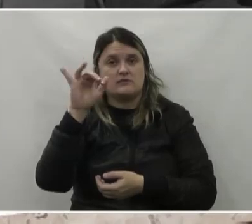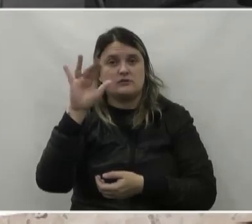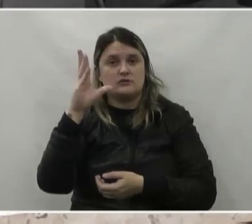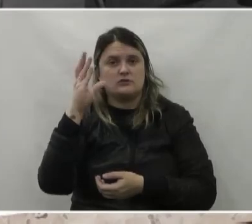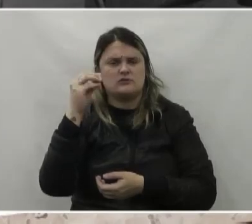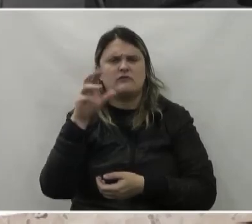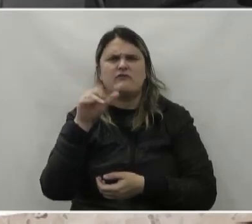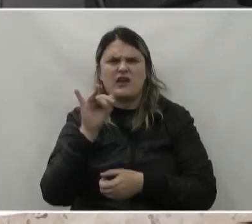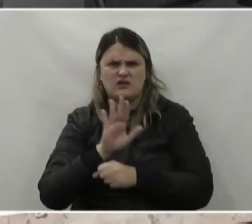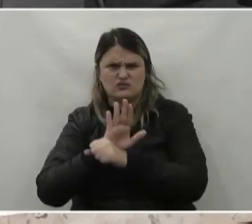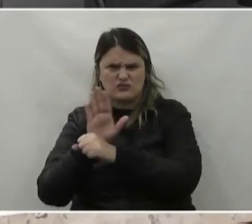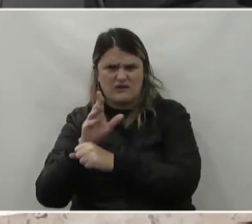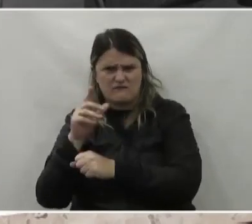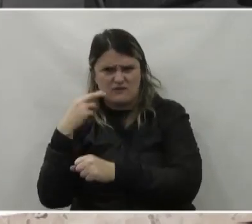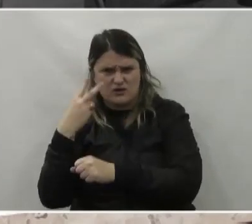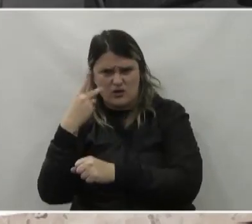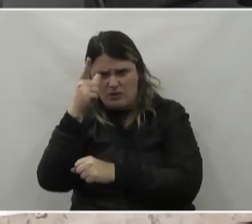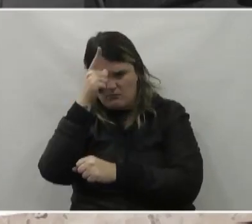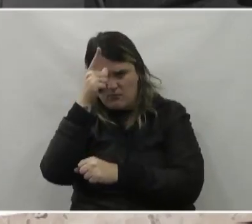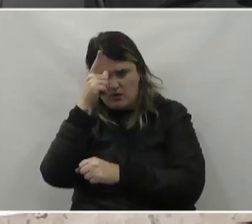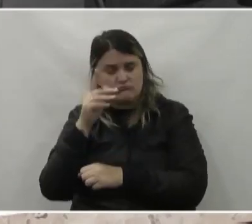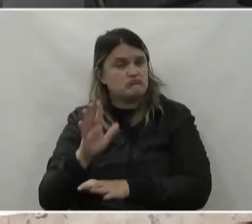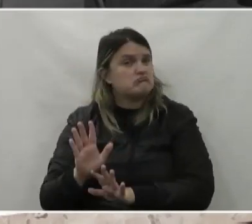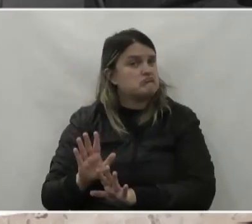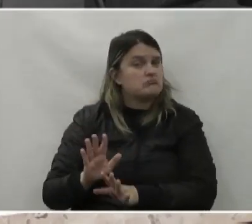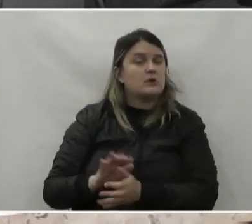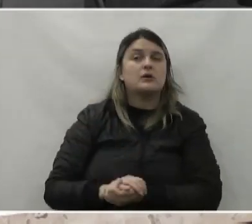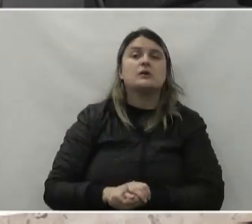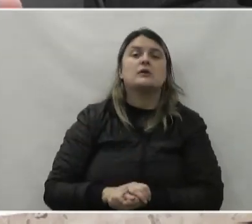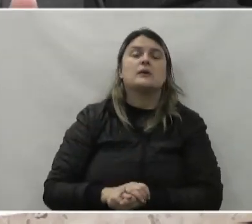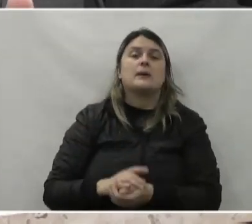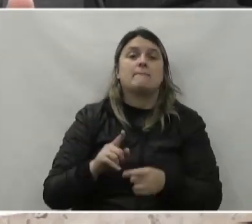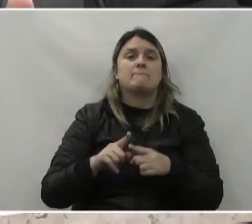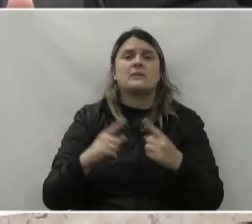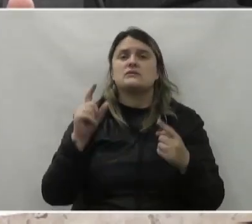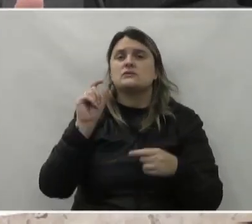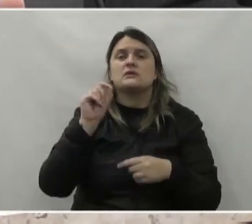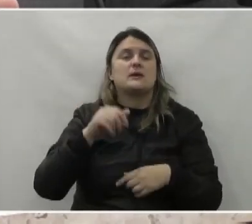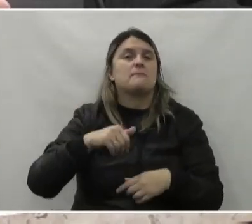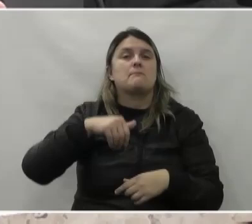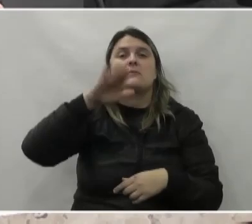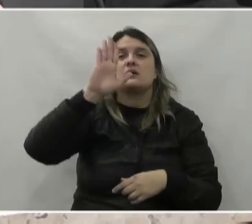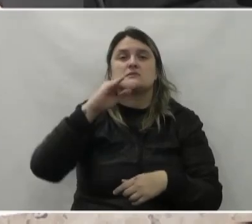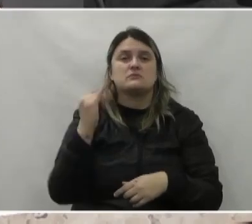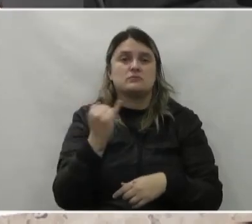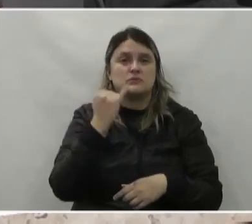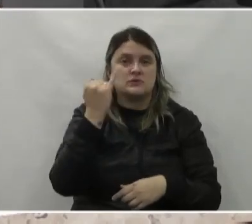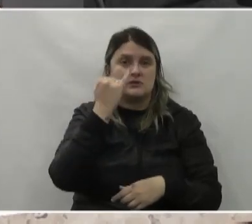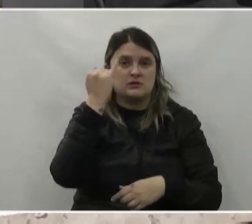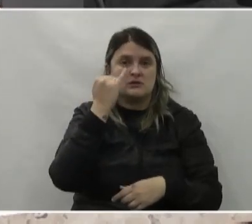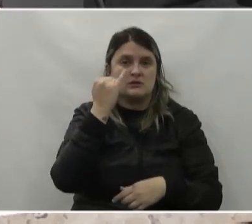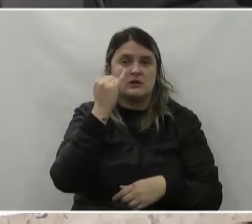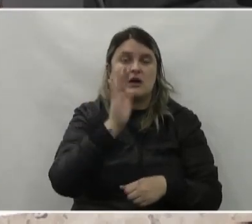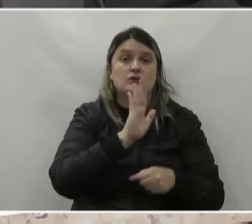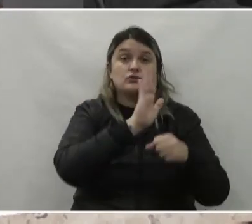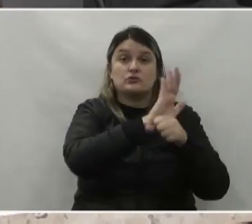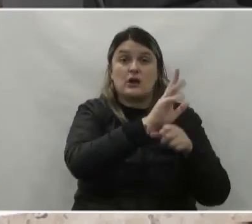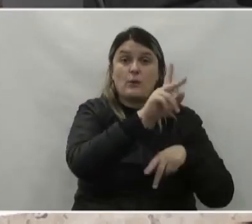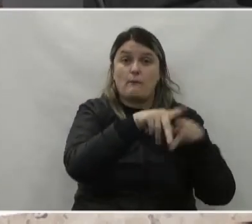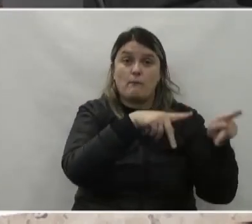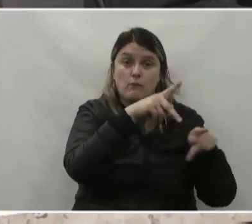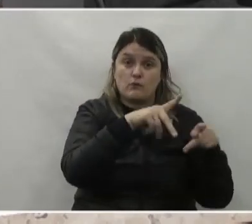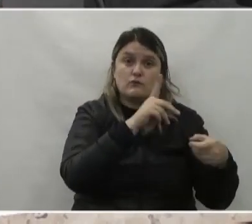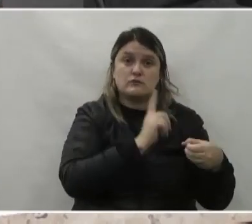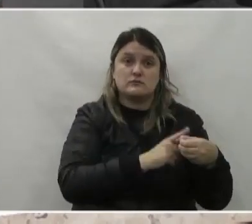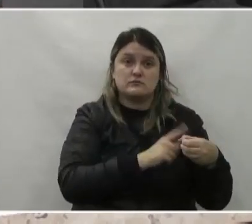Ao vereador Alemão? Também, né? Mas o mais importante é a população de União da Vitória,